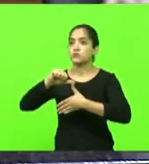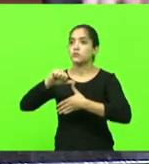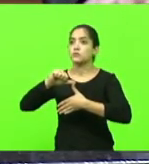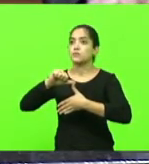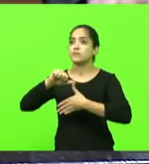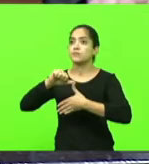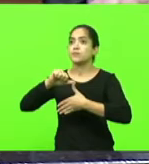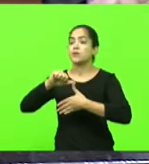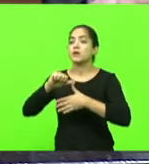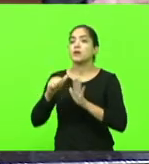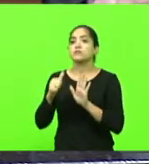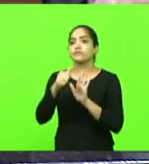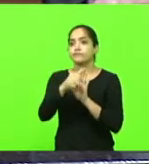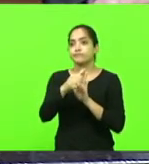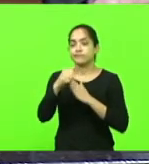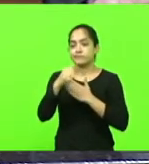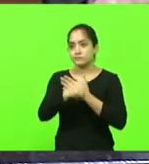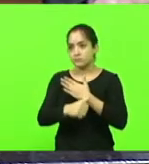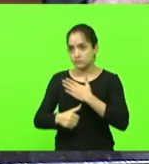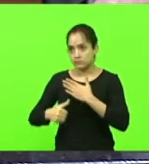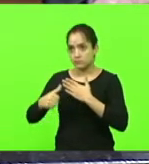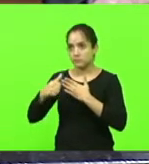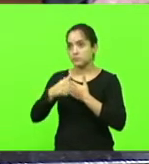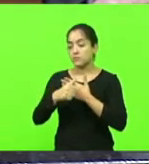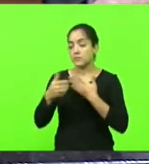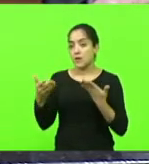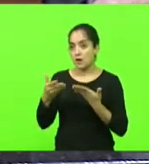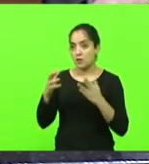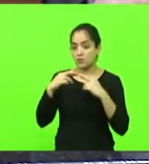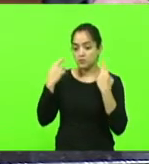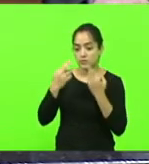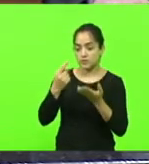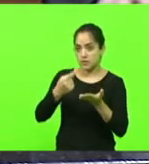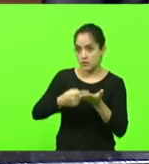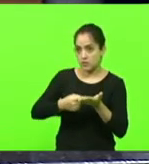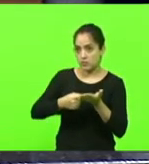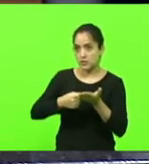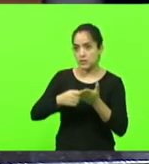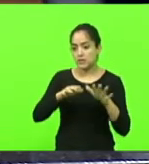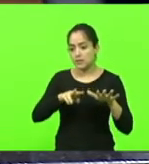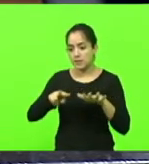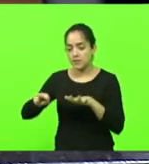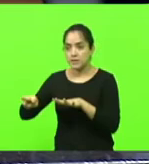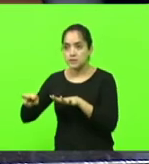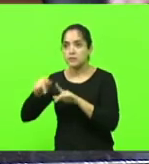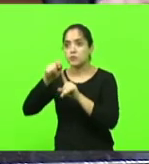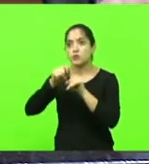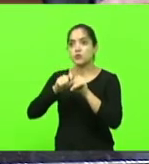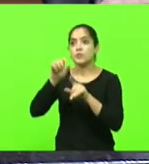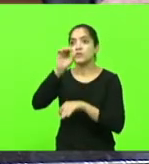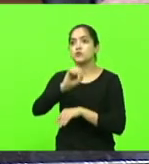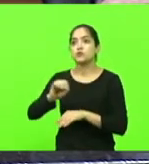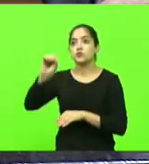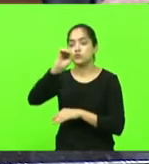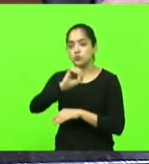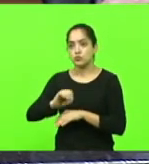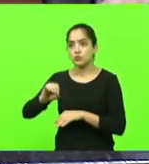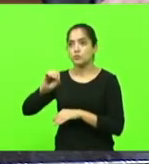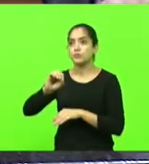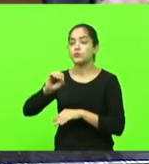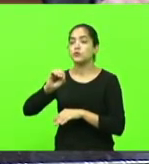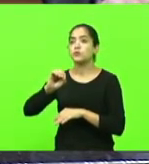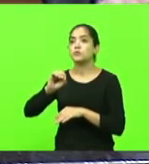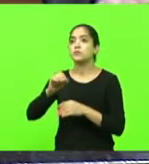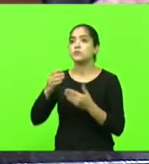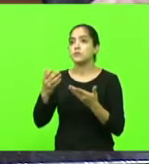Os ministros do Mercosul se reúnem agora, na primeira semana de outubro, para tratar das pautas conjuntas que fortalecem o turismo